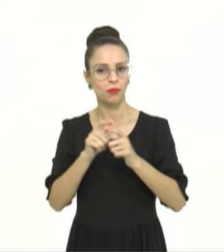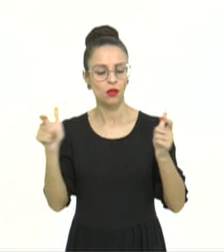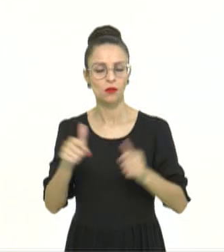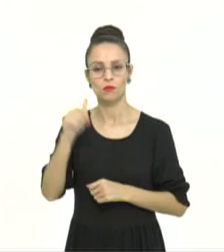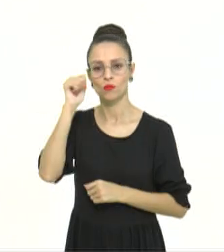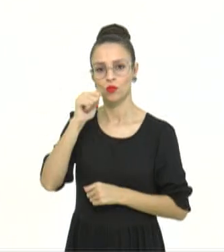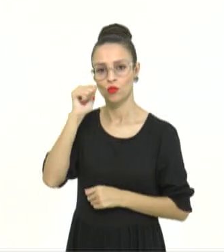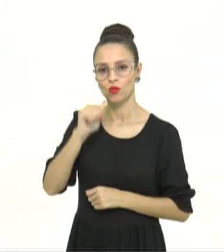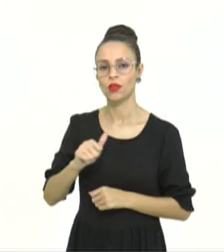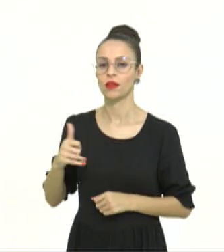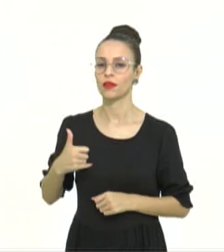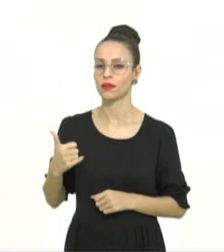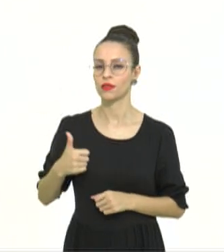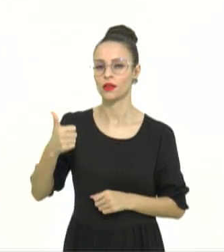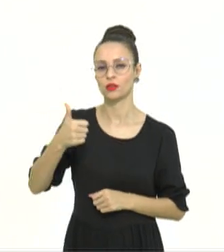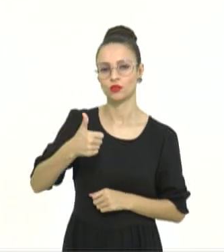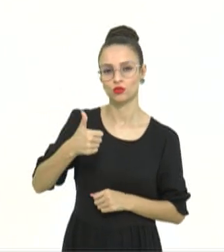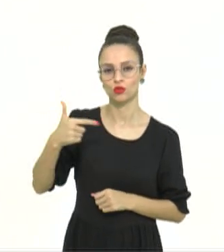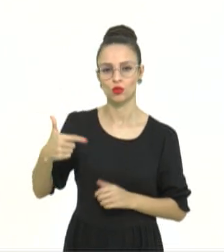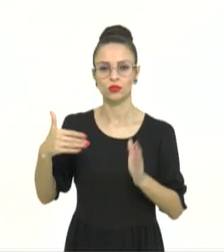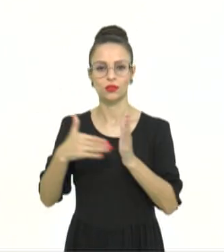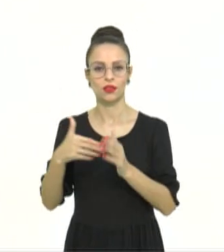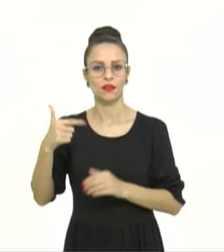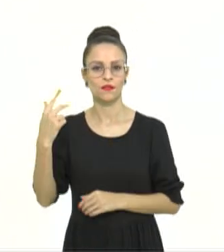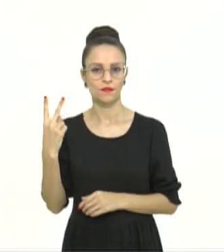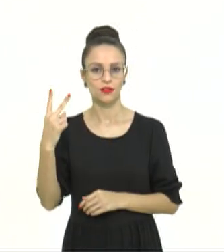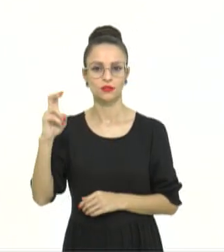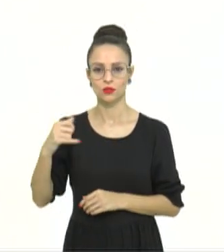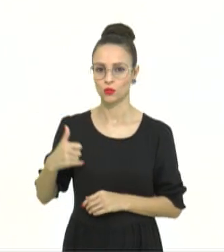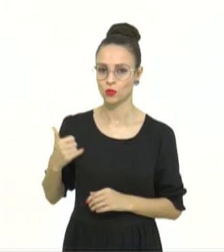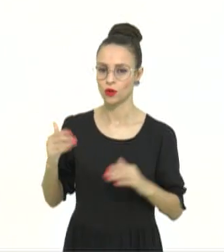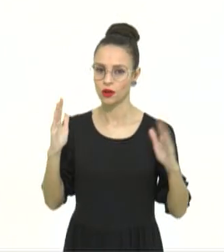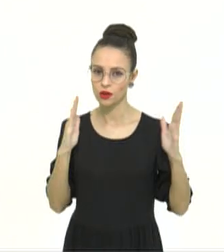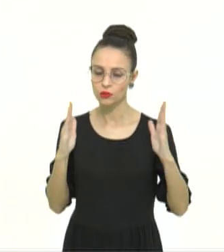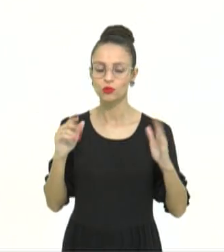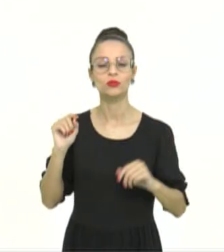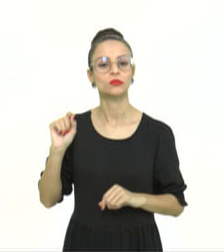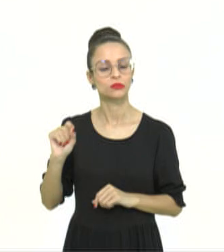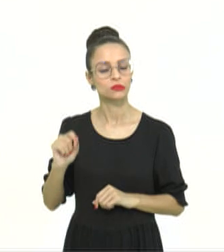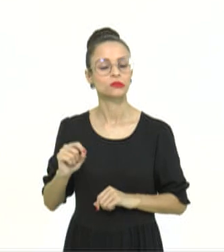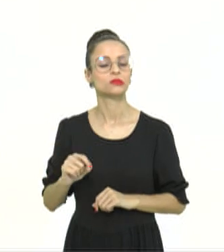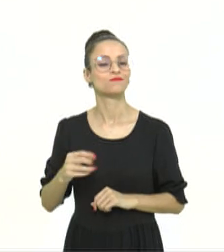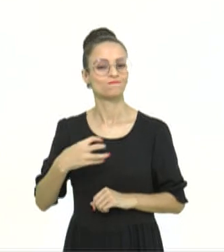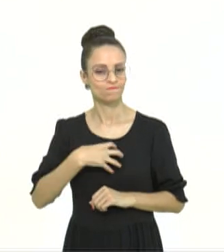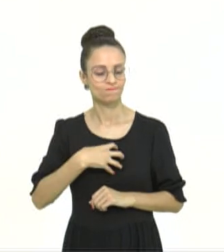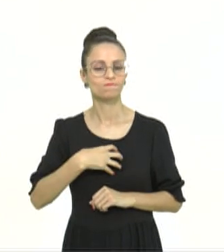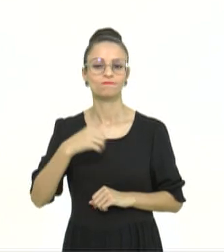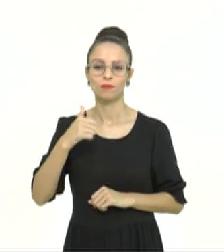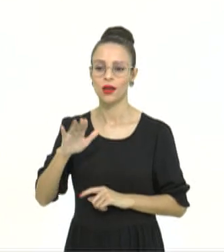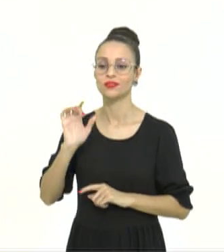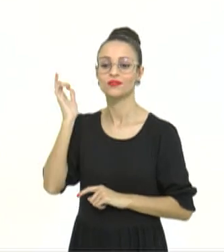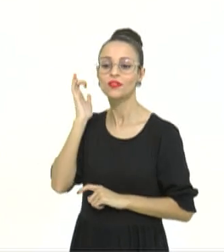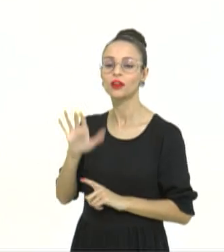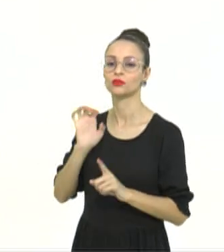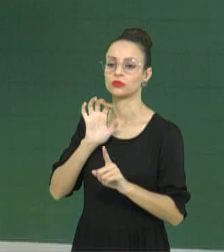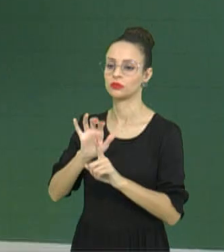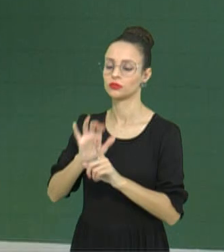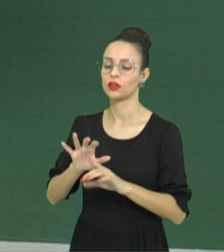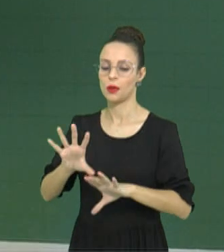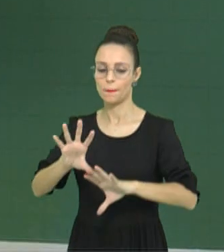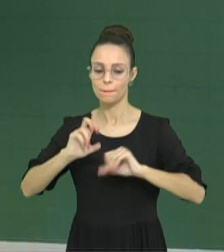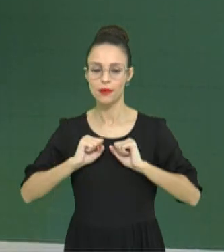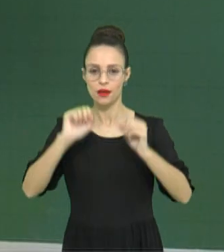feminino, com faixa etária de 12 a 25 anos, estão mais suscetíveis a esses